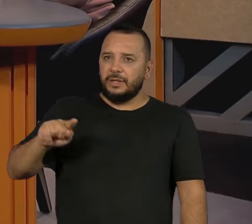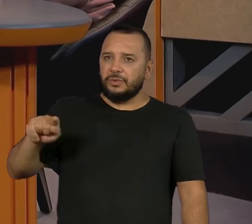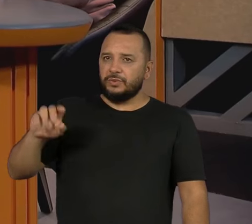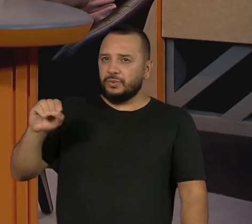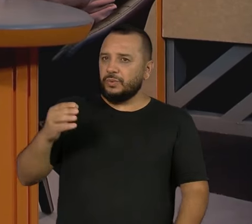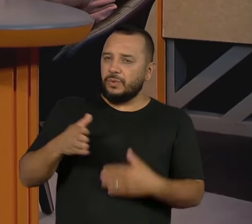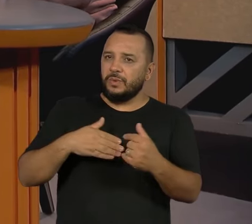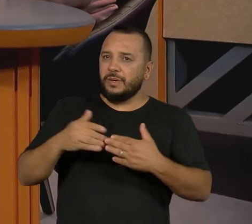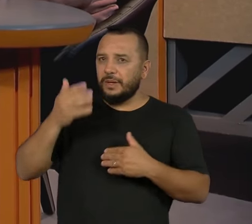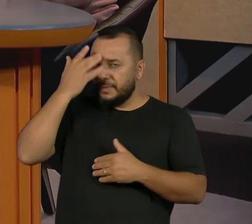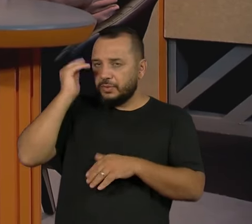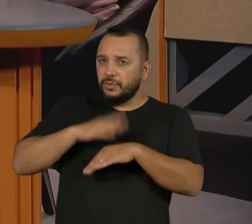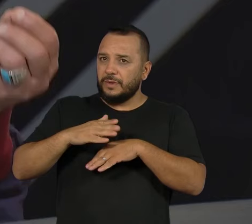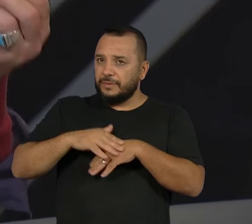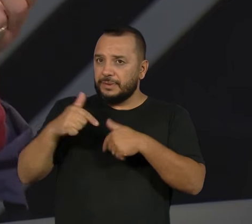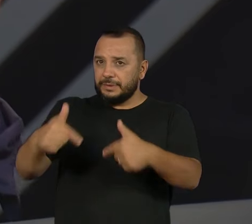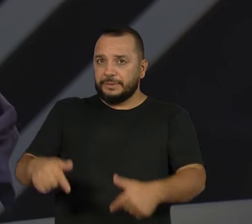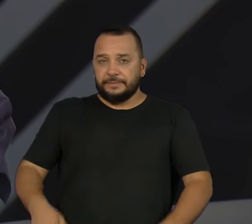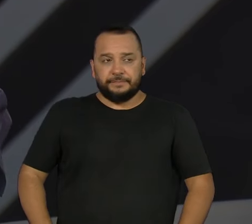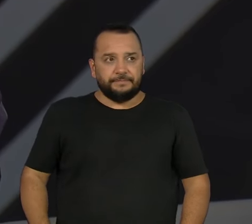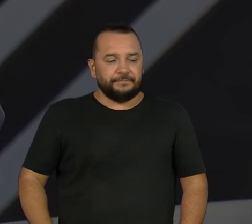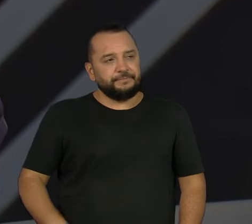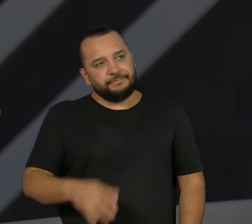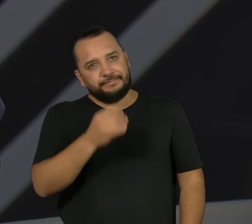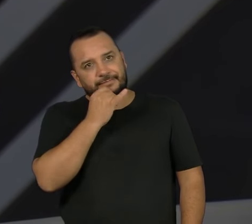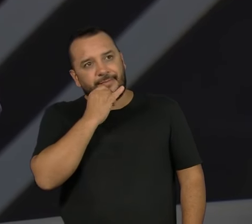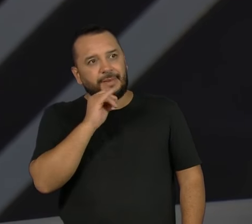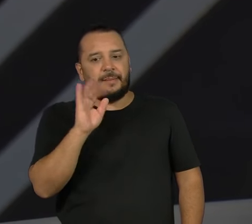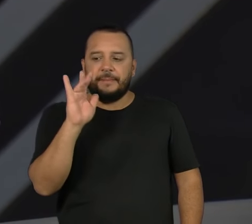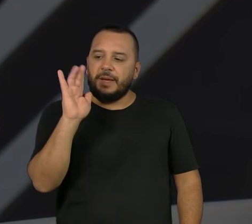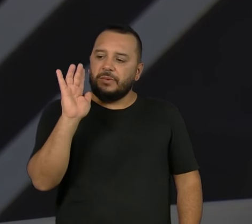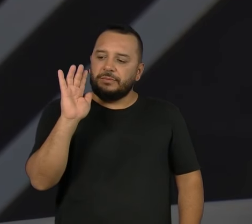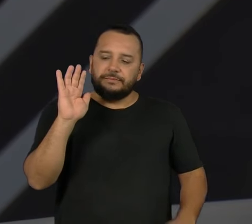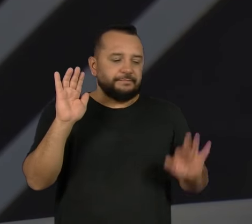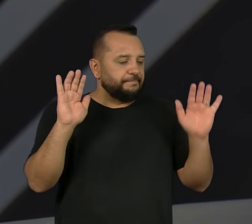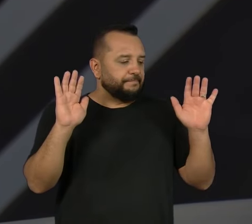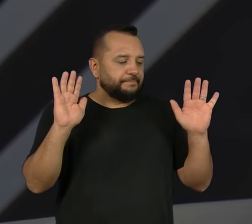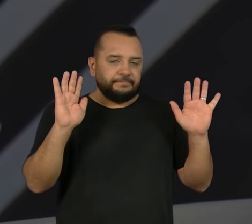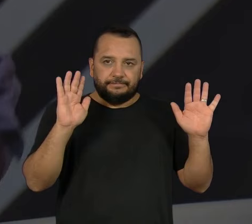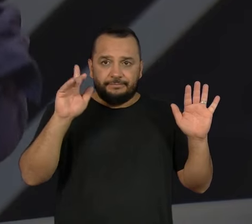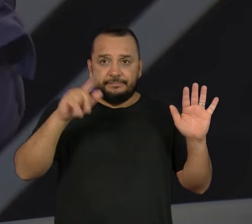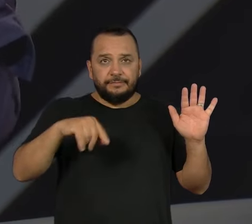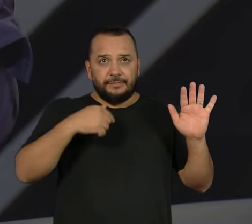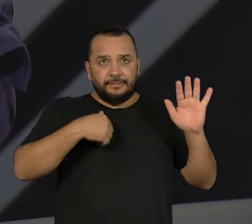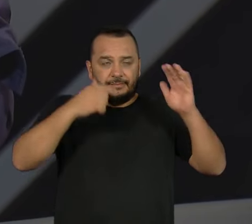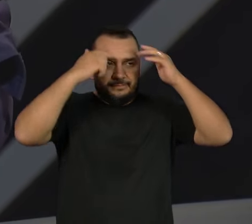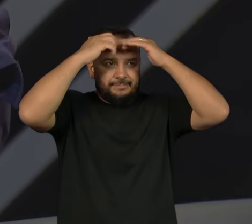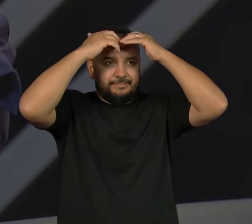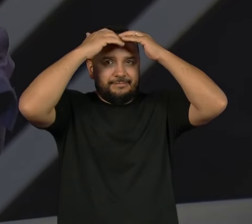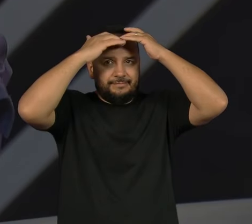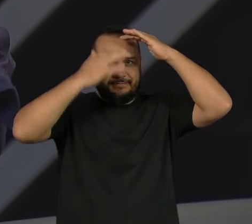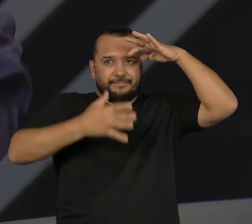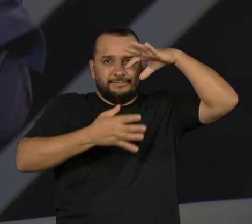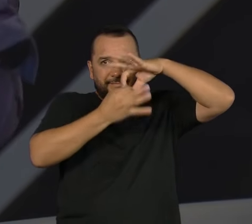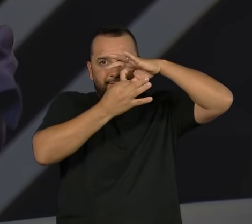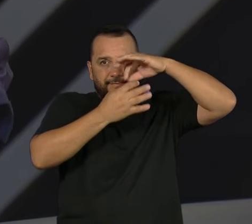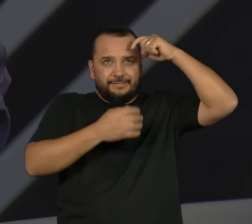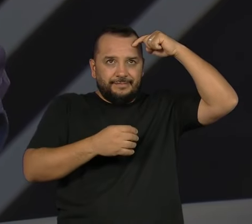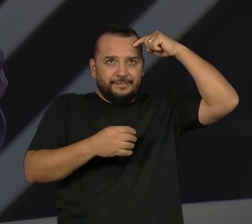fazer? Por exemplo, a mão ela é muito representada no cérebro. Ela tem